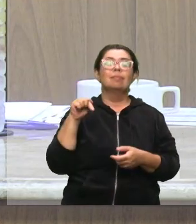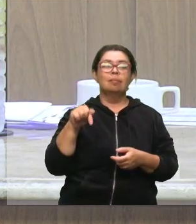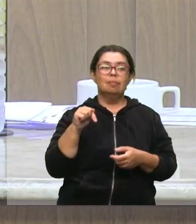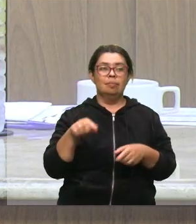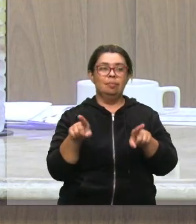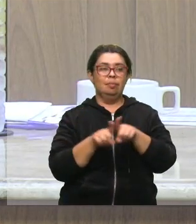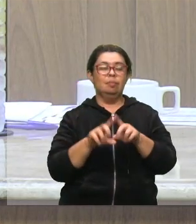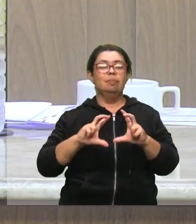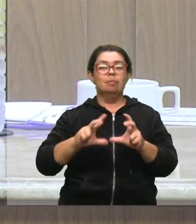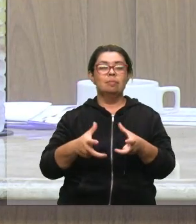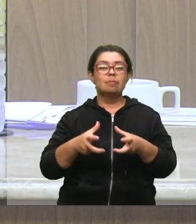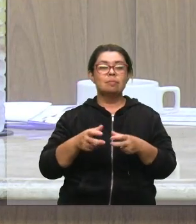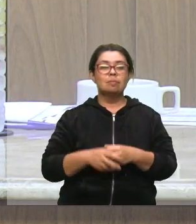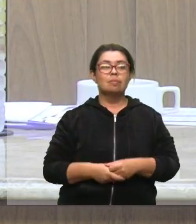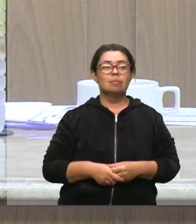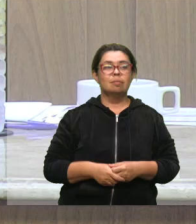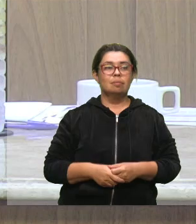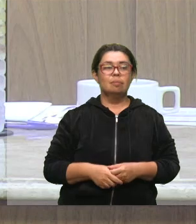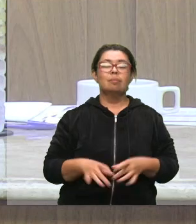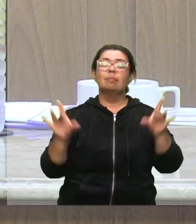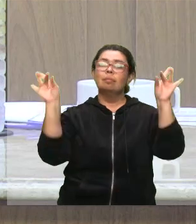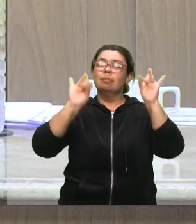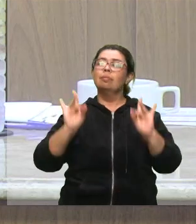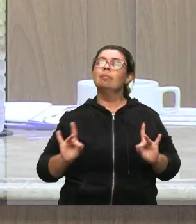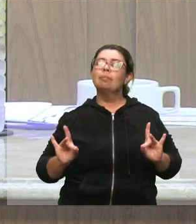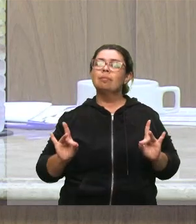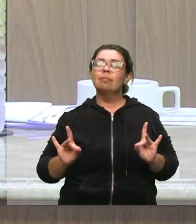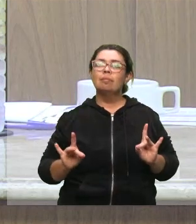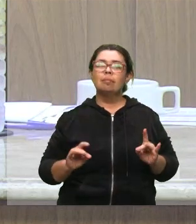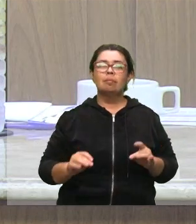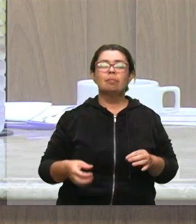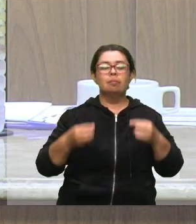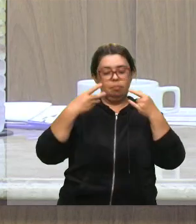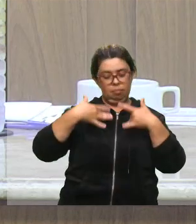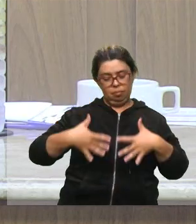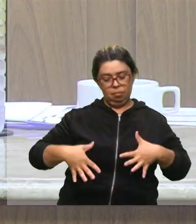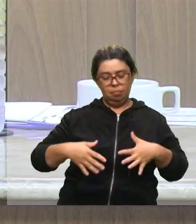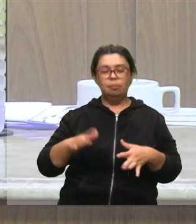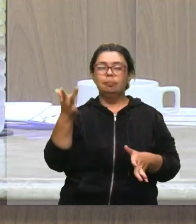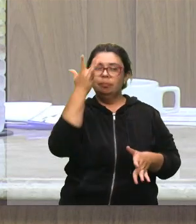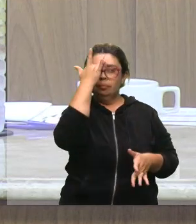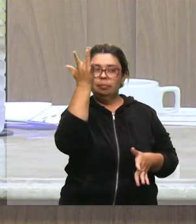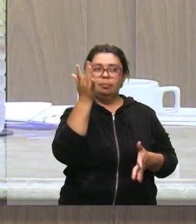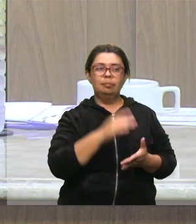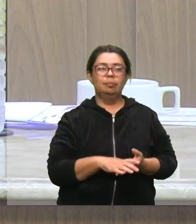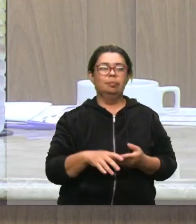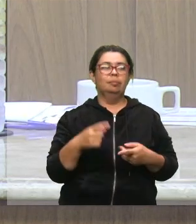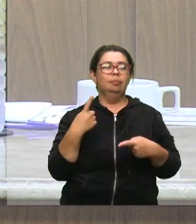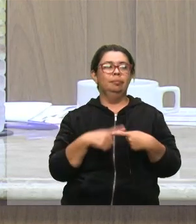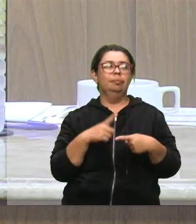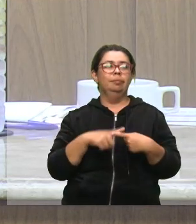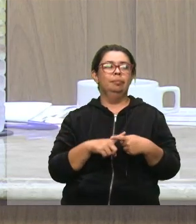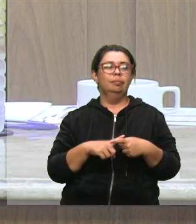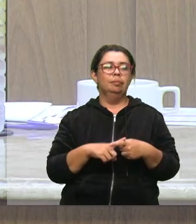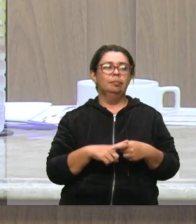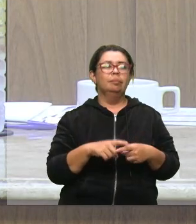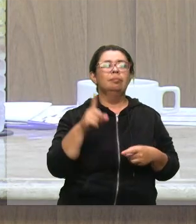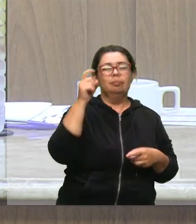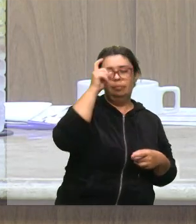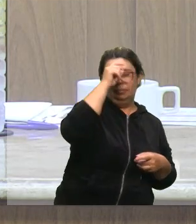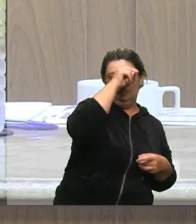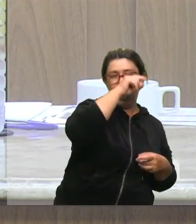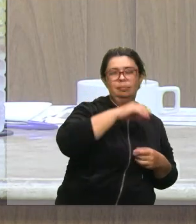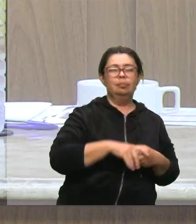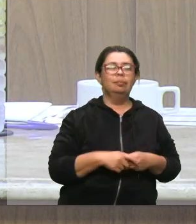enquanto Câmara, é tentar simplificar, trazer para vocês da maneira mais fácil possível, porque tentar complicar o orçamento